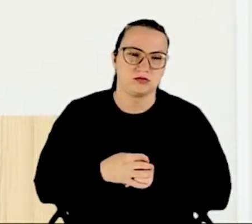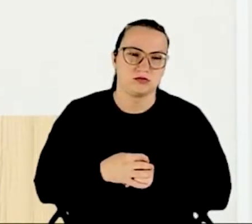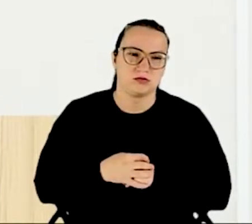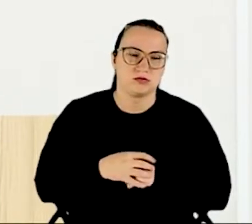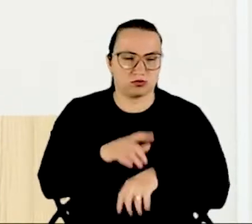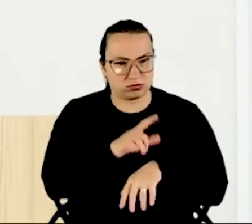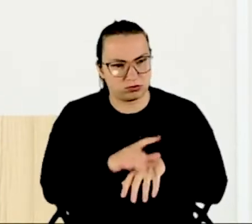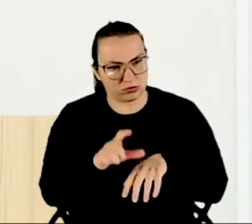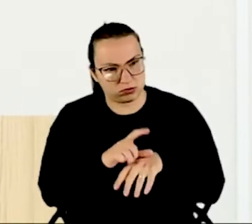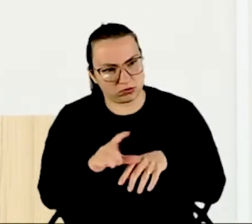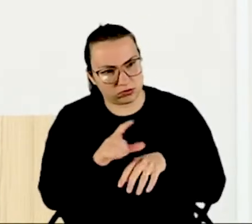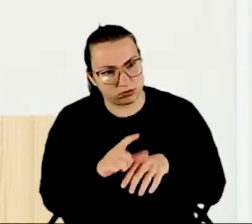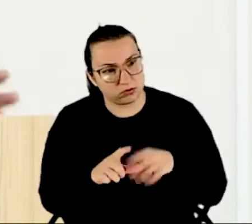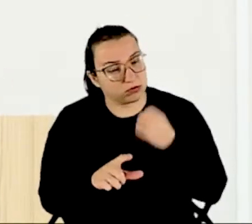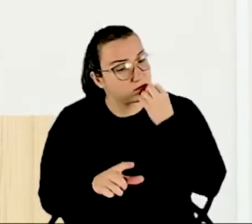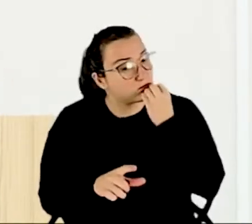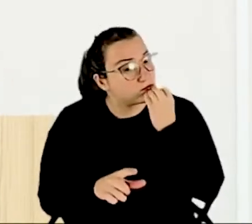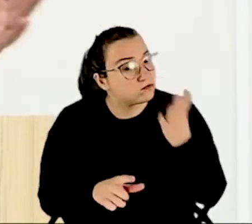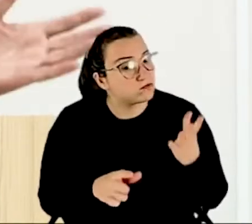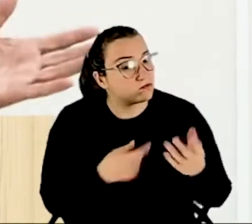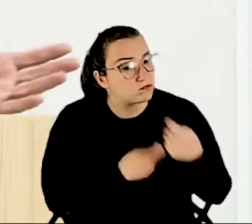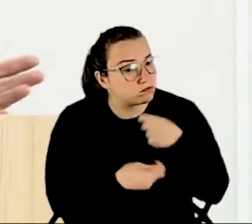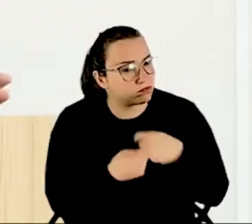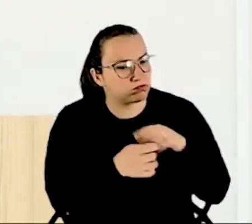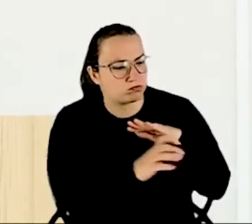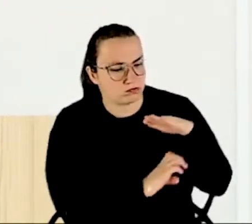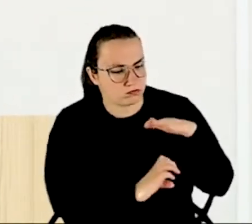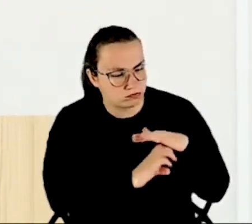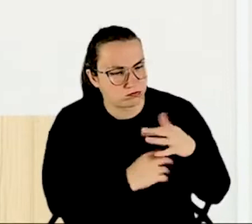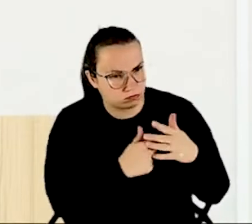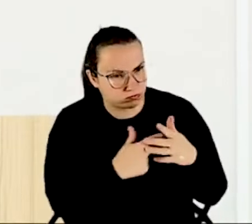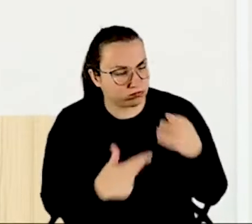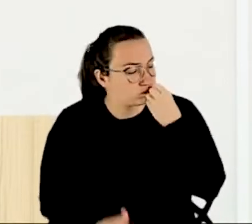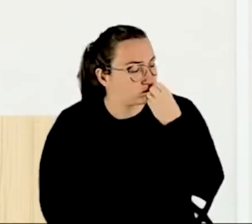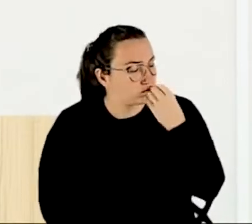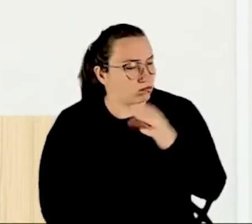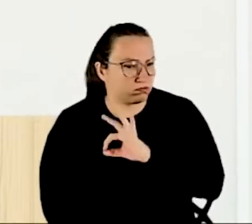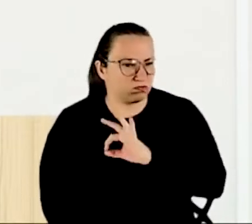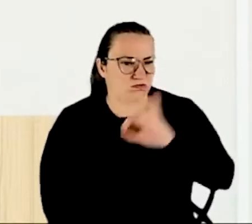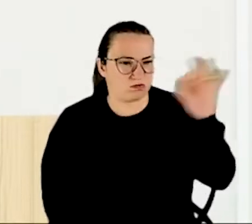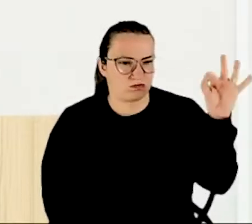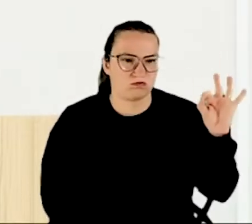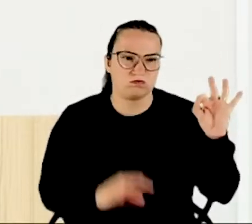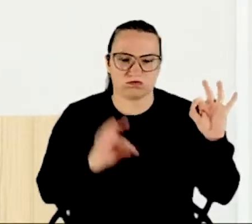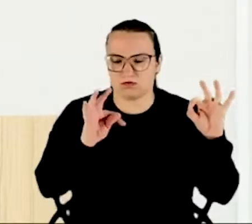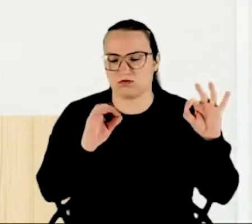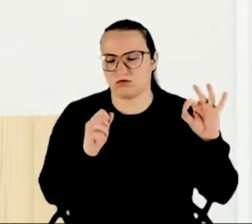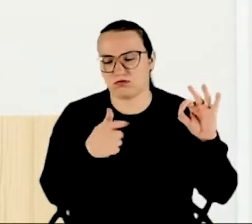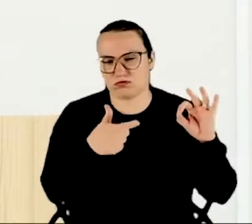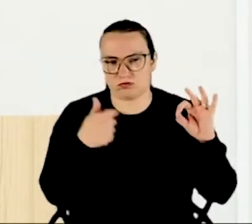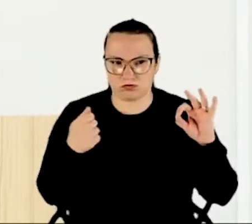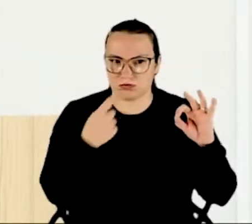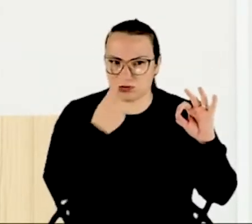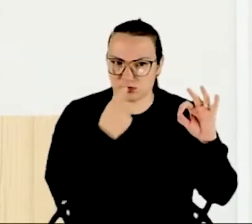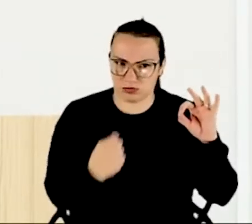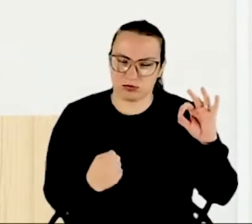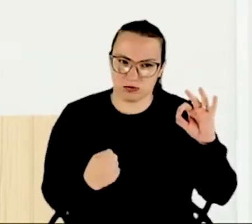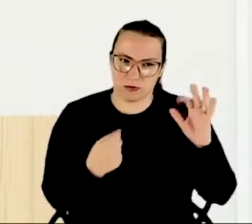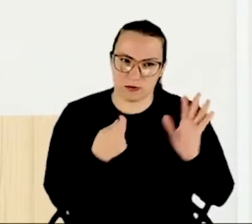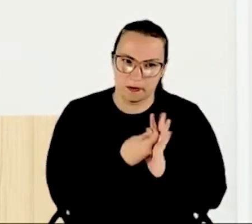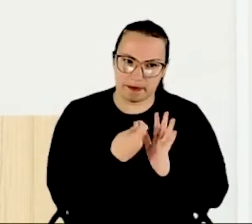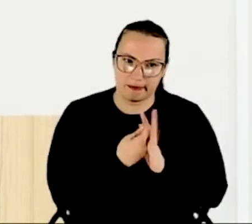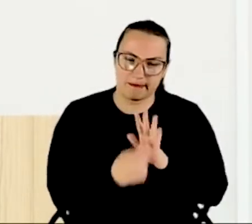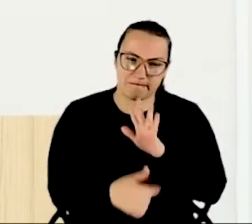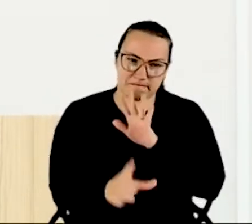comércio ficou bom, para a indústria, enfim, para os comerciantes ficou ótimo a taxa de lixo, que vai ser essa lei que